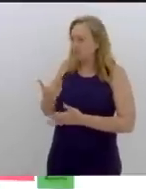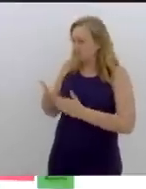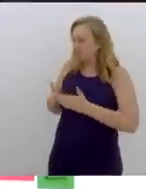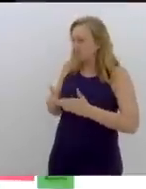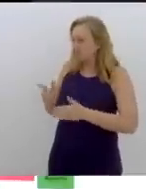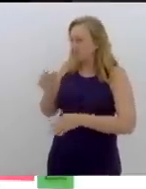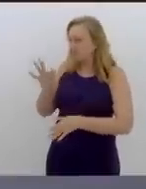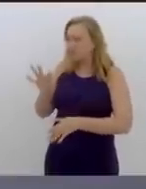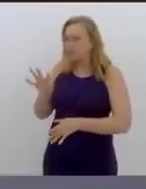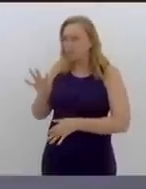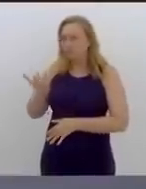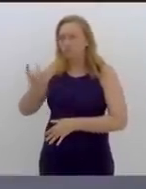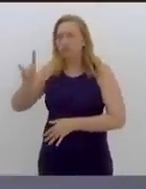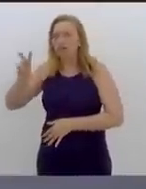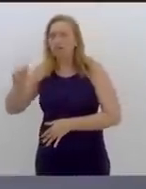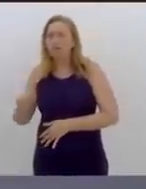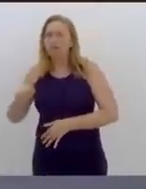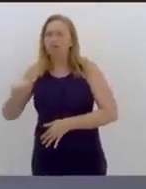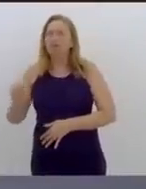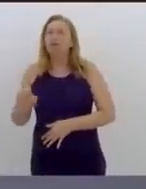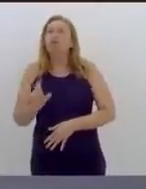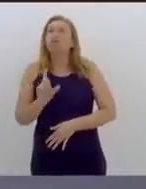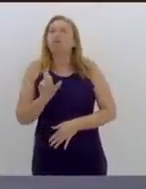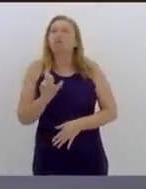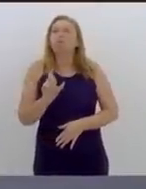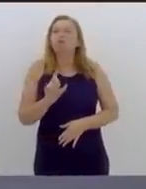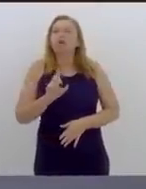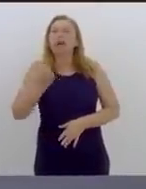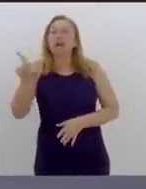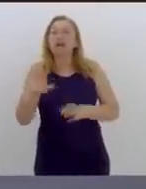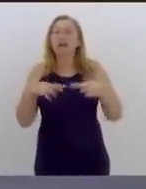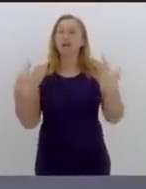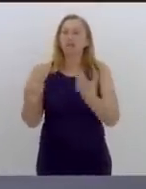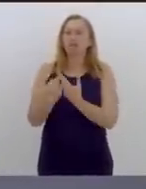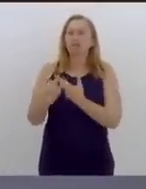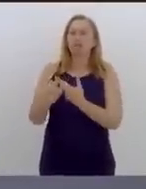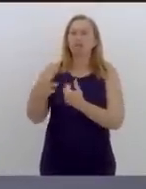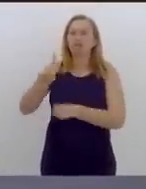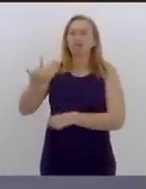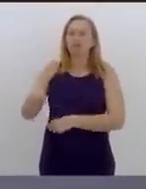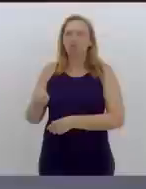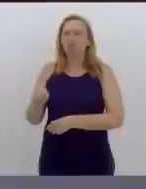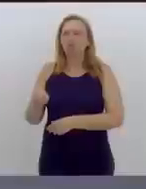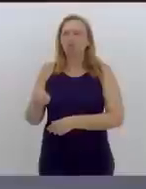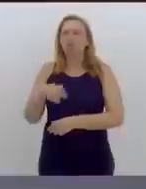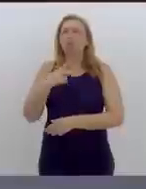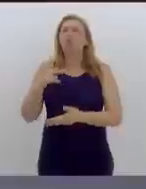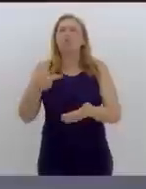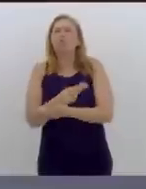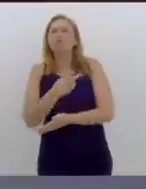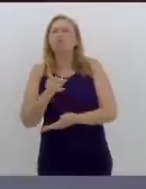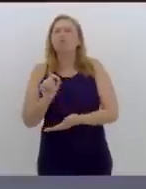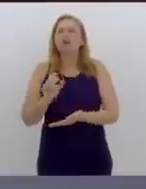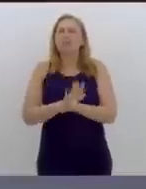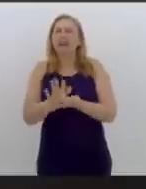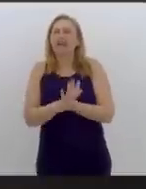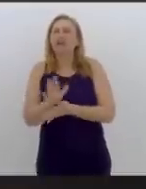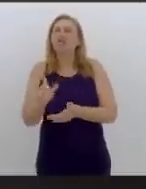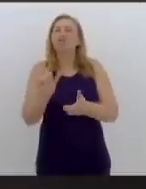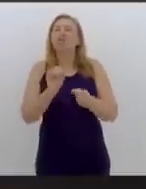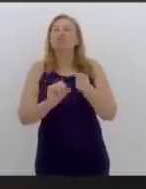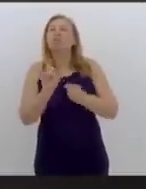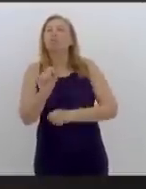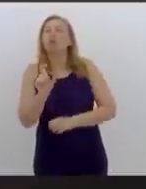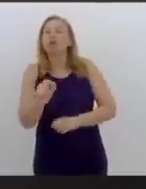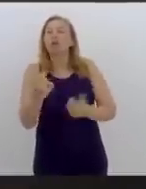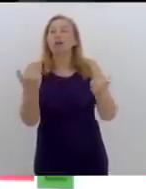pode apontar para a gente aqui o kit daquela reunião com o Marcelo falou então mas o que que tem que fazer para resolver o problema de